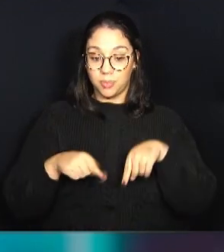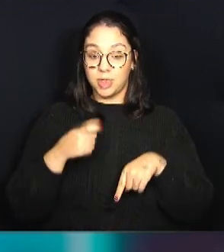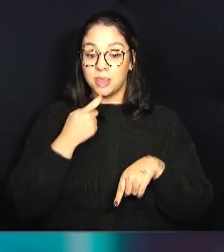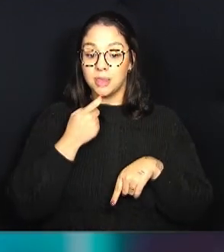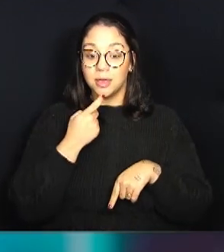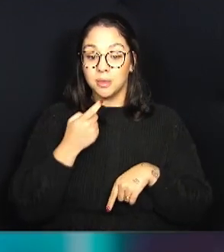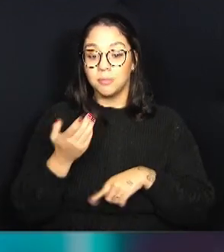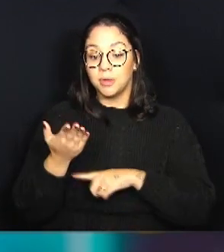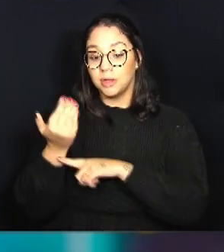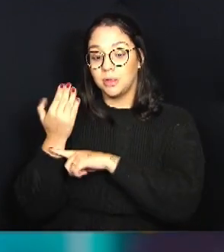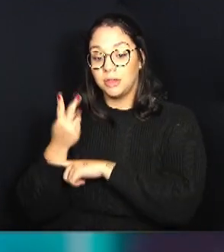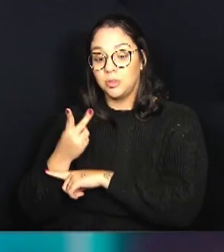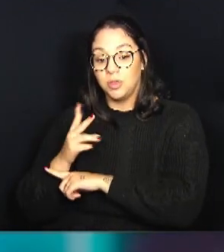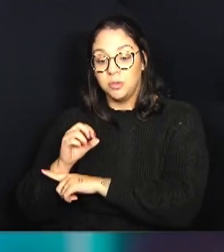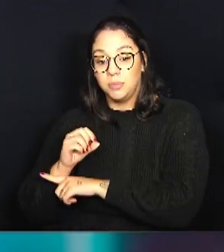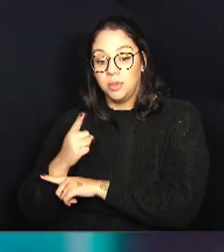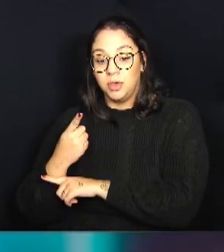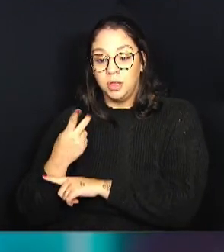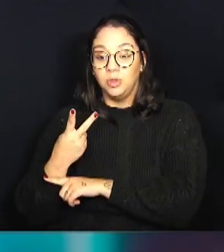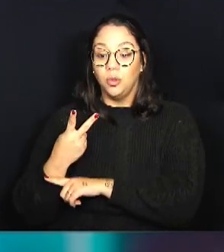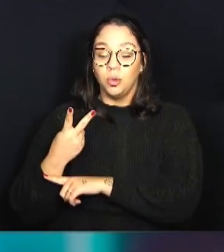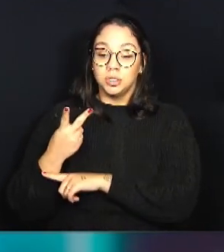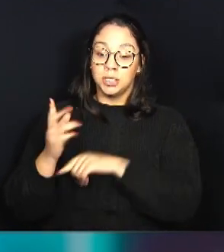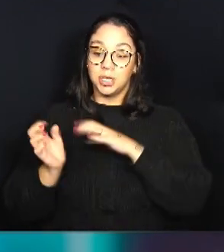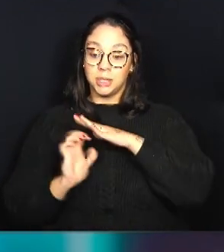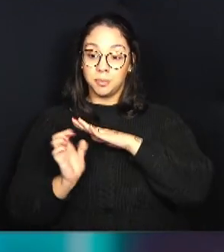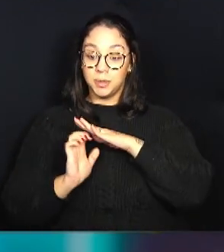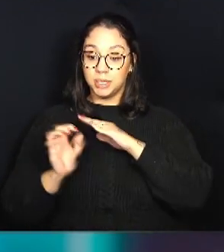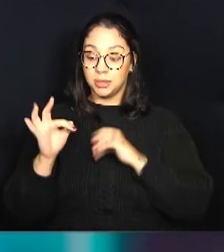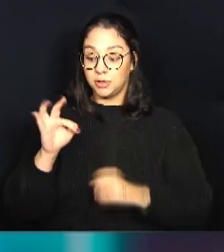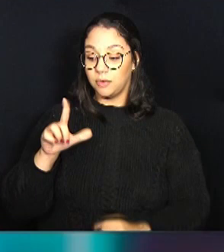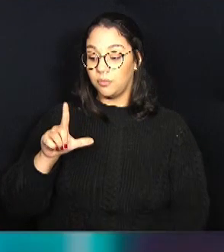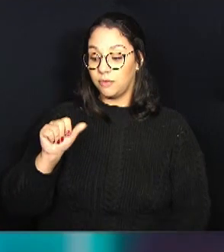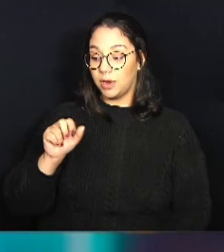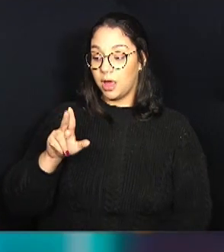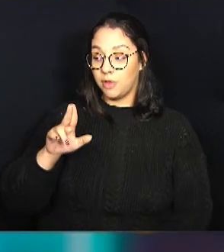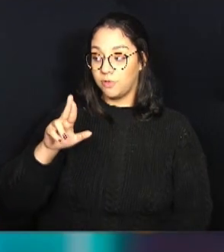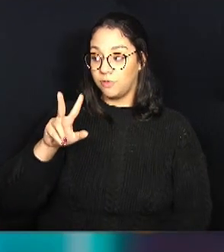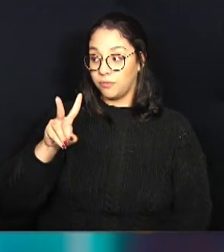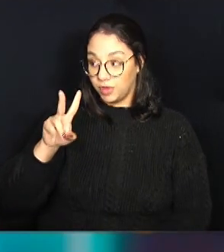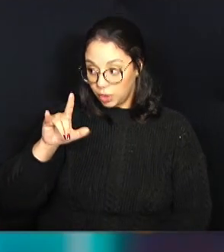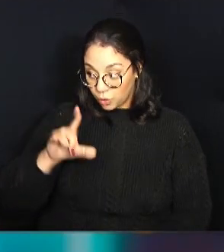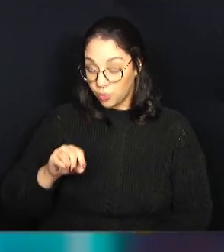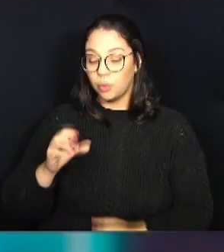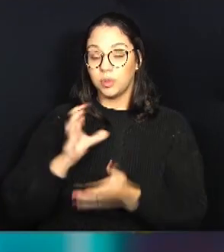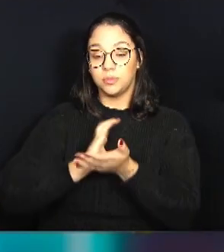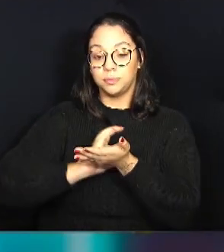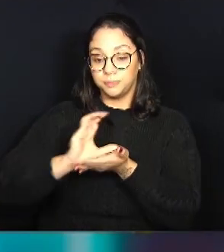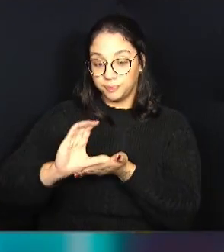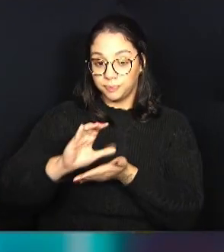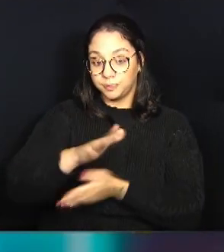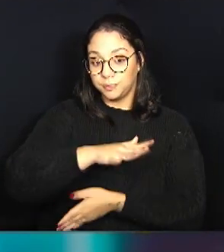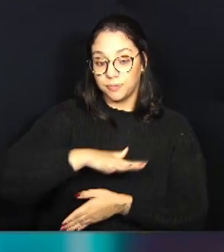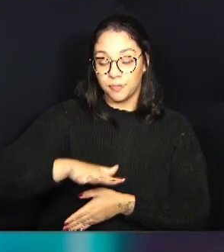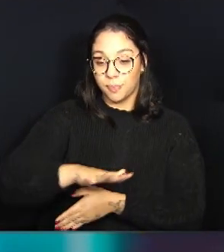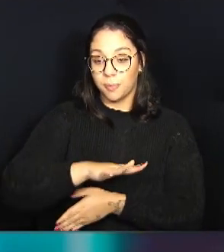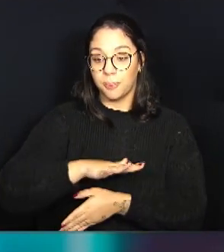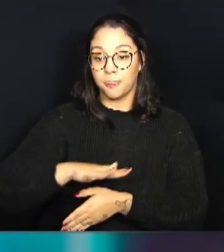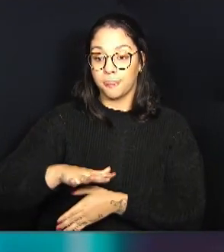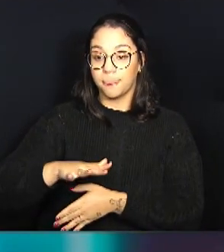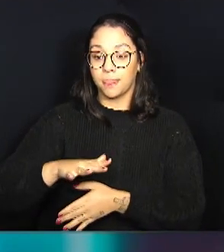em 2012, quando o empresário Flávio Borges decidiu investir no ramo de lavagem de